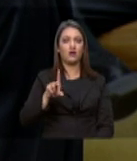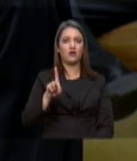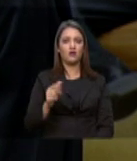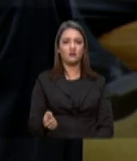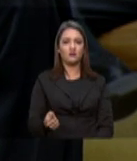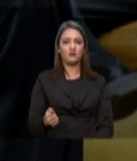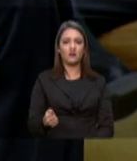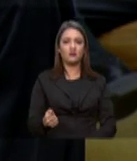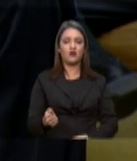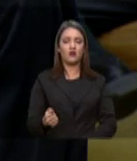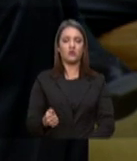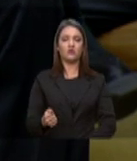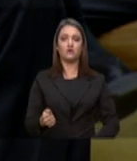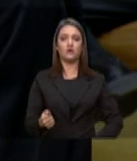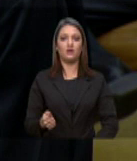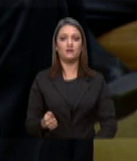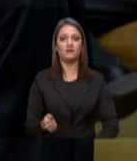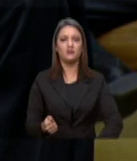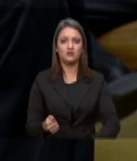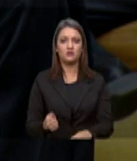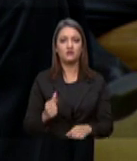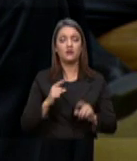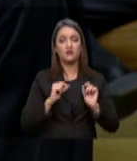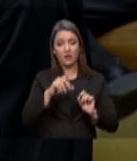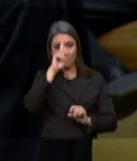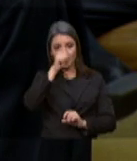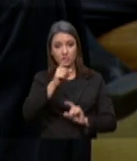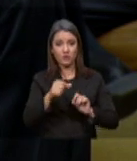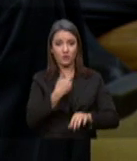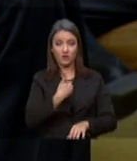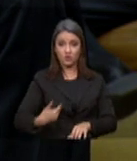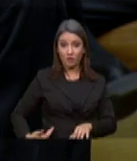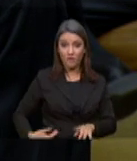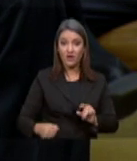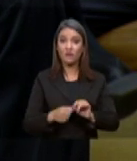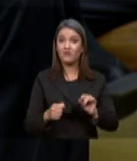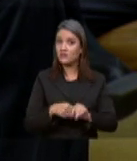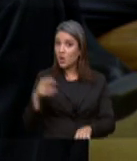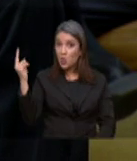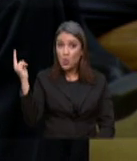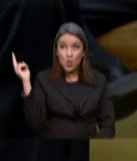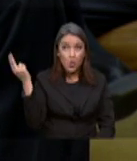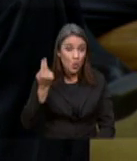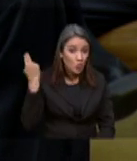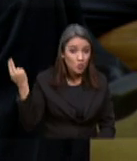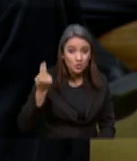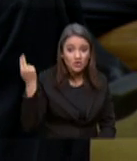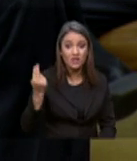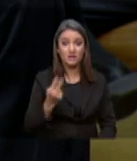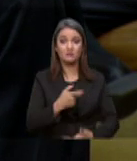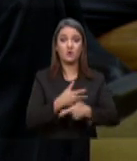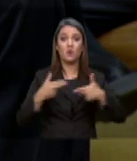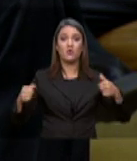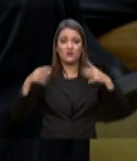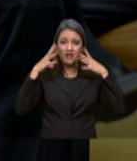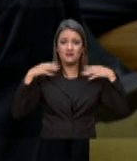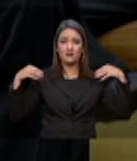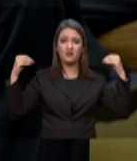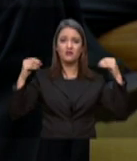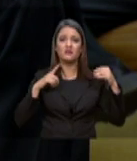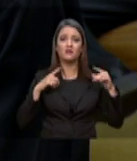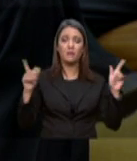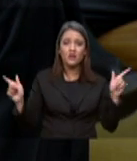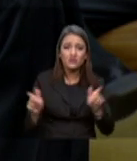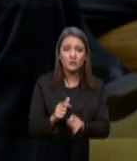Tribunal Distrital de Haia, que determinara que o governo tomasse medidas imediatas para atingir o nível mínimo de redução